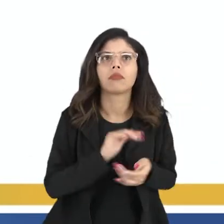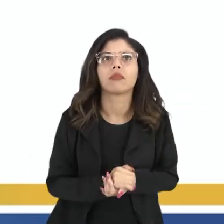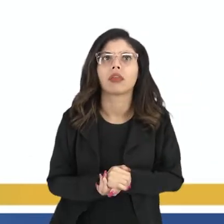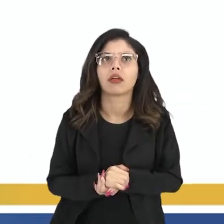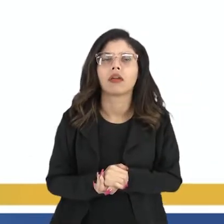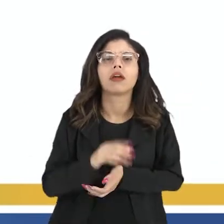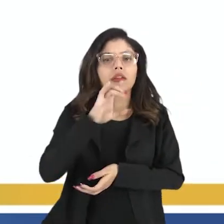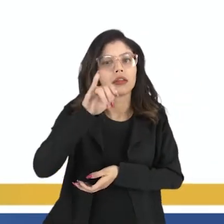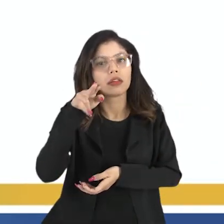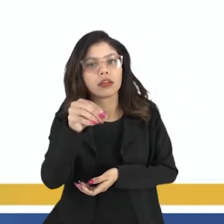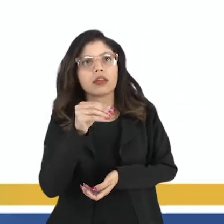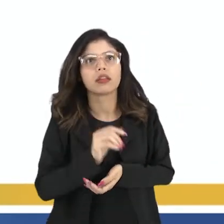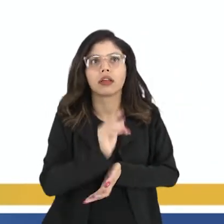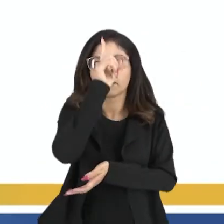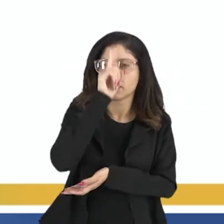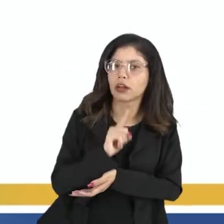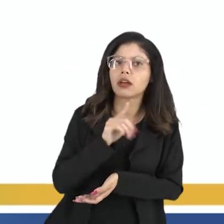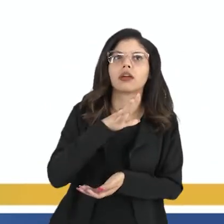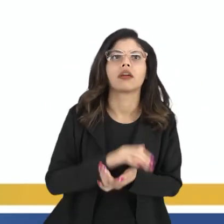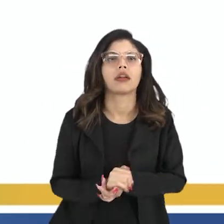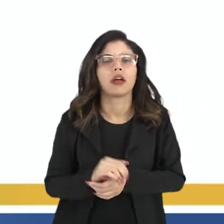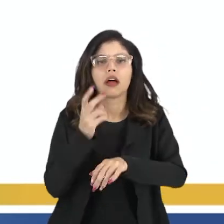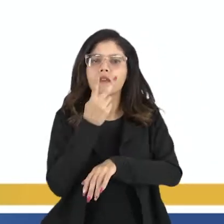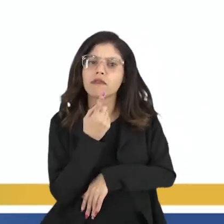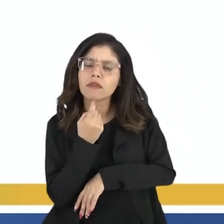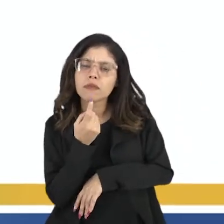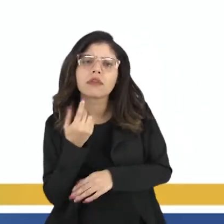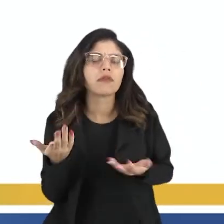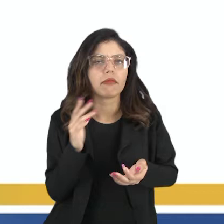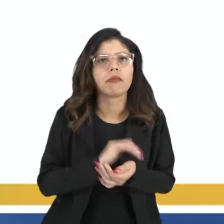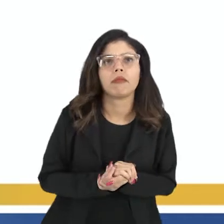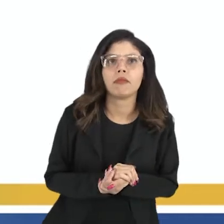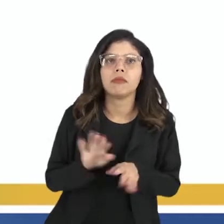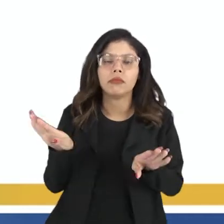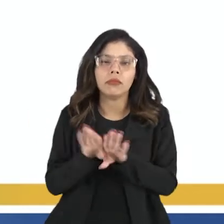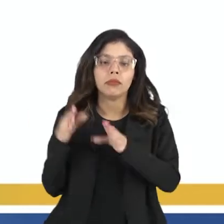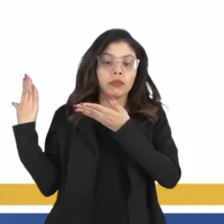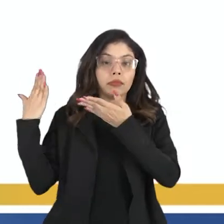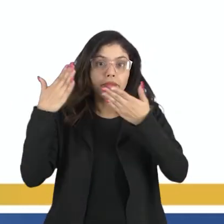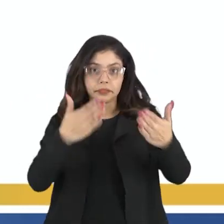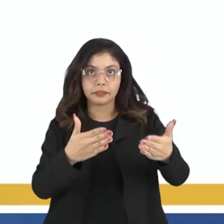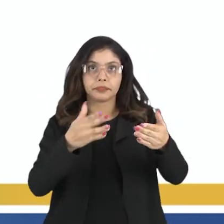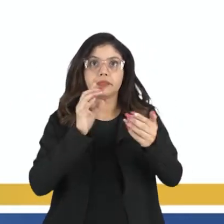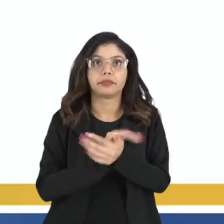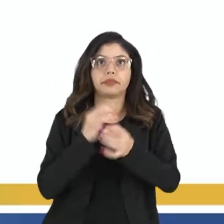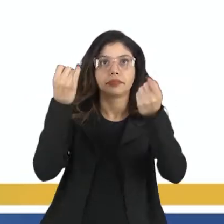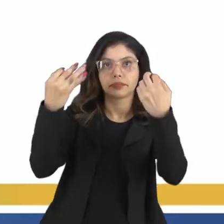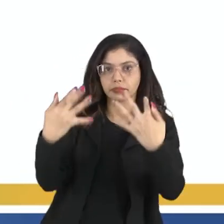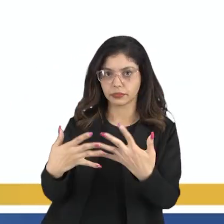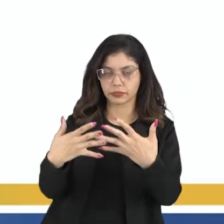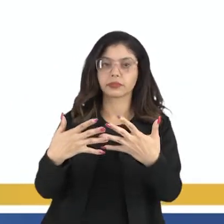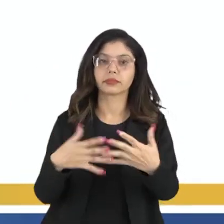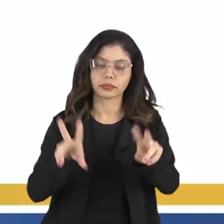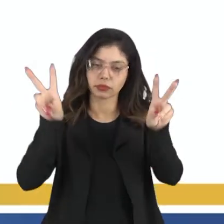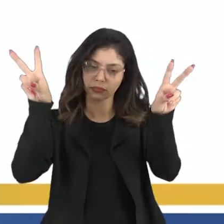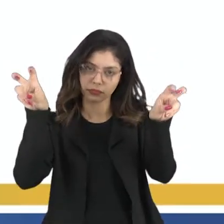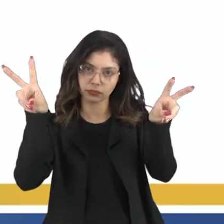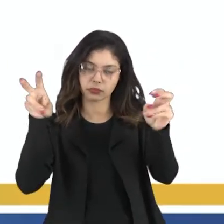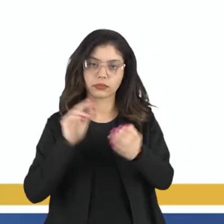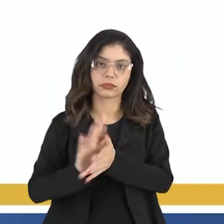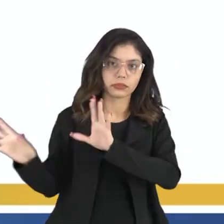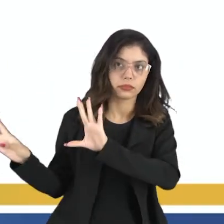cor cinza, amarela, um tom meio avermelhado, em que está sendo mencionado determinados termos e